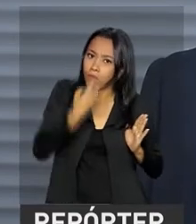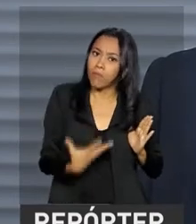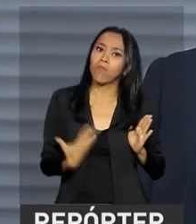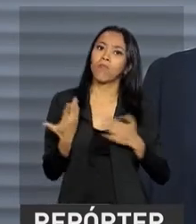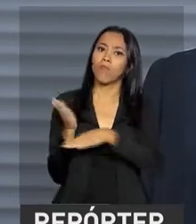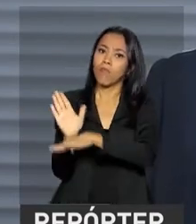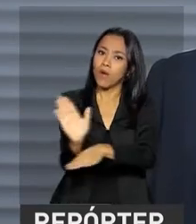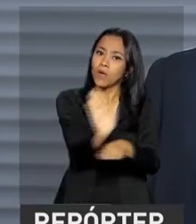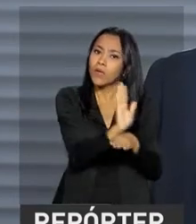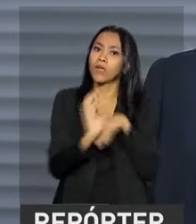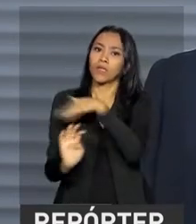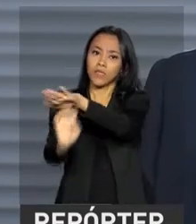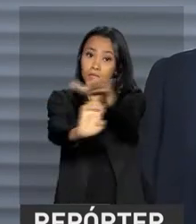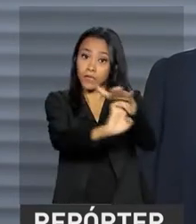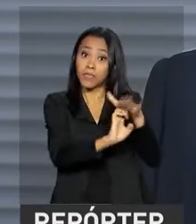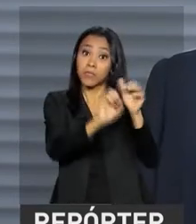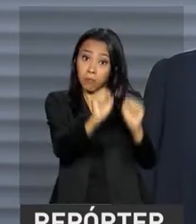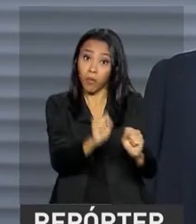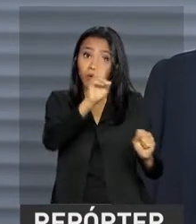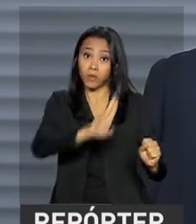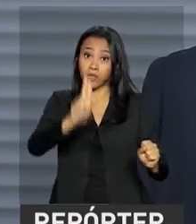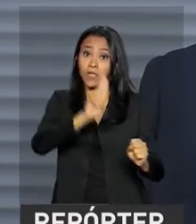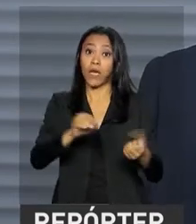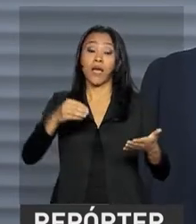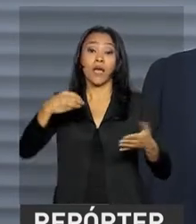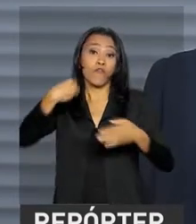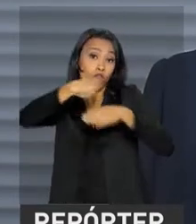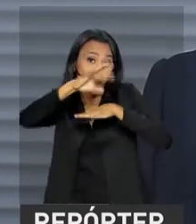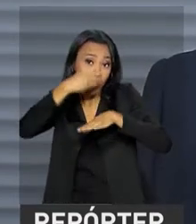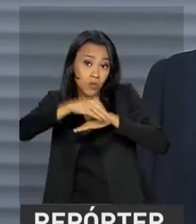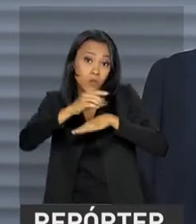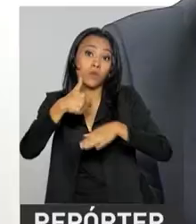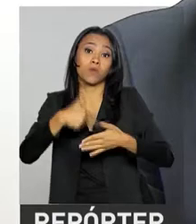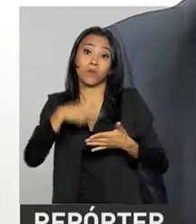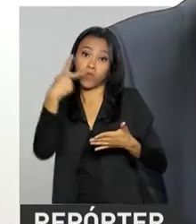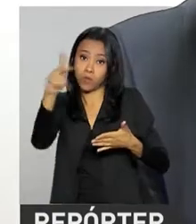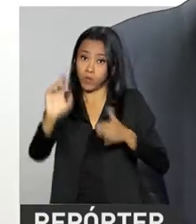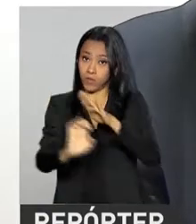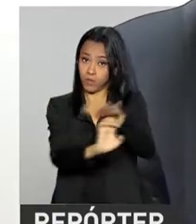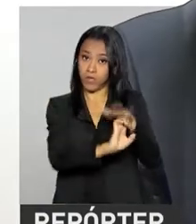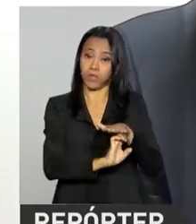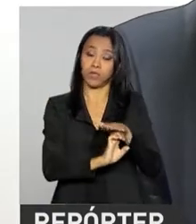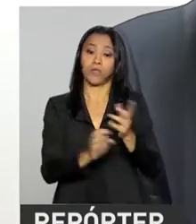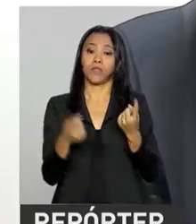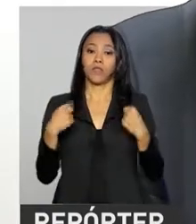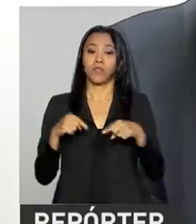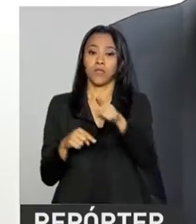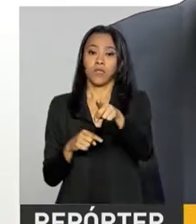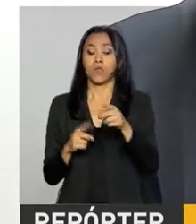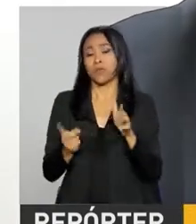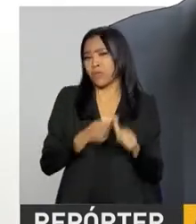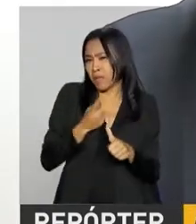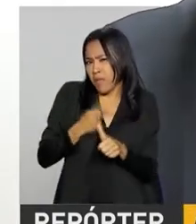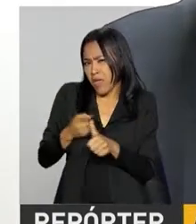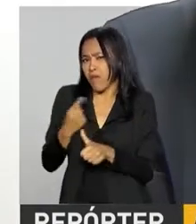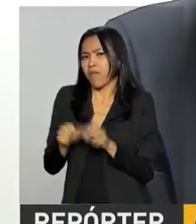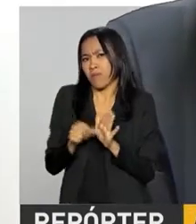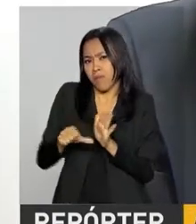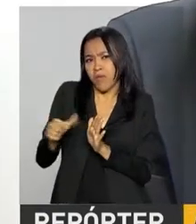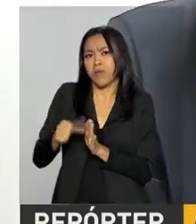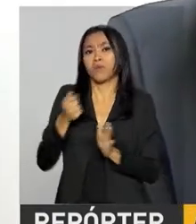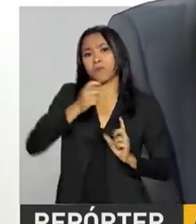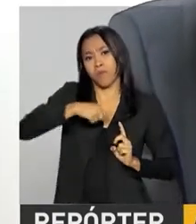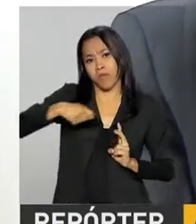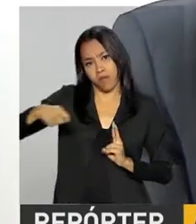empresas além delas poderem utilizar essas informações de forma gerencial primeira etapa agora nos primeiros dois meses as empresas estão obrigadas